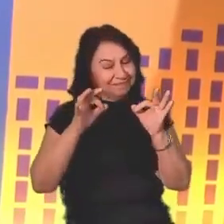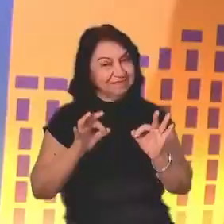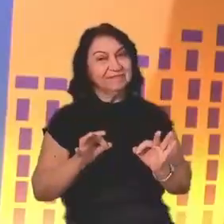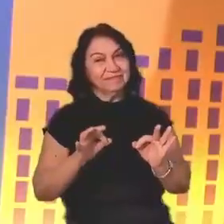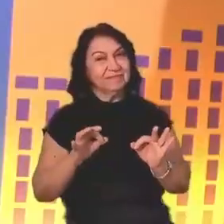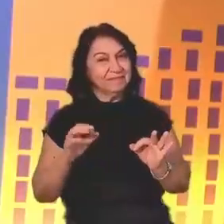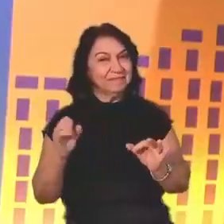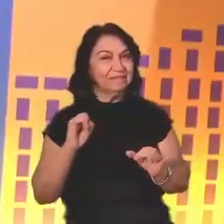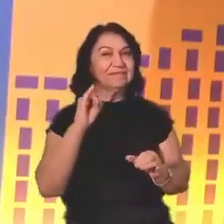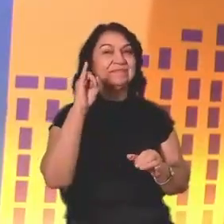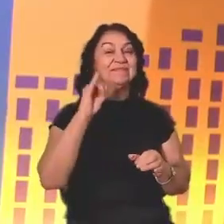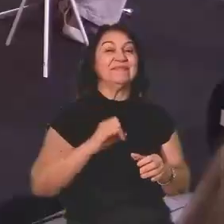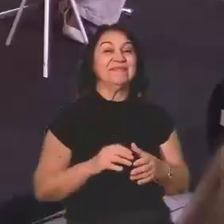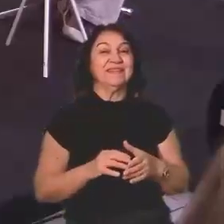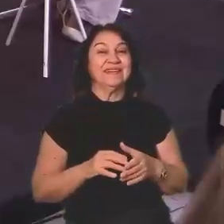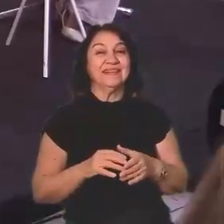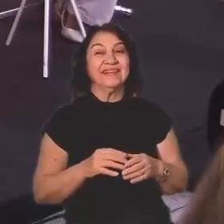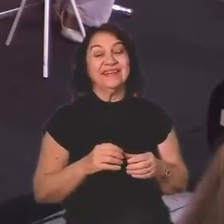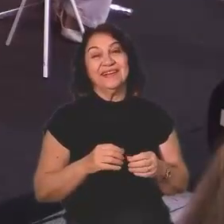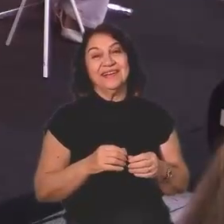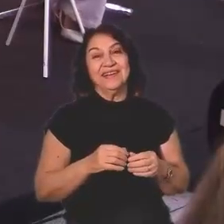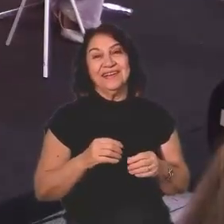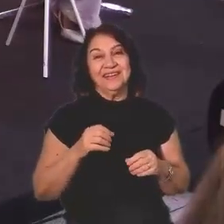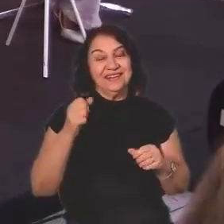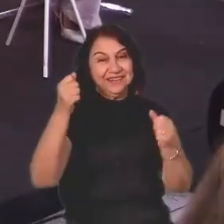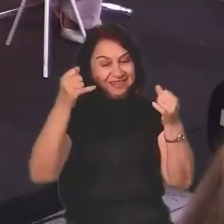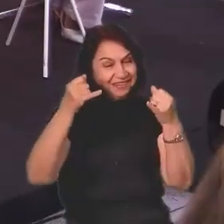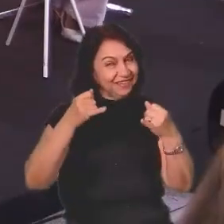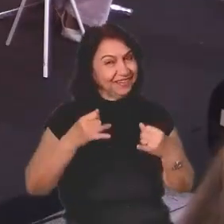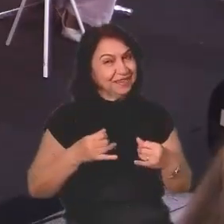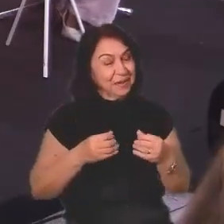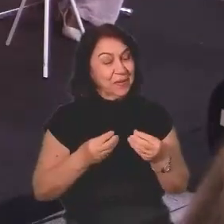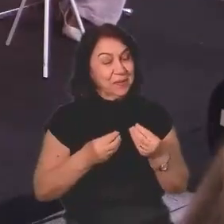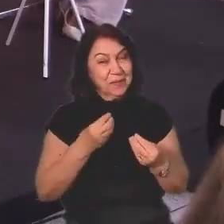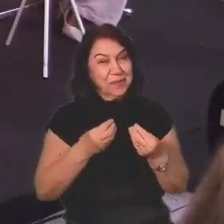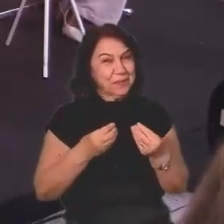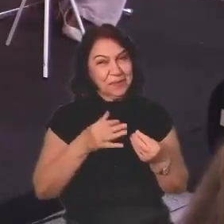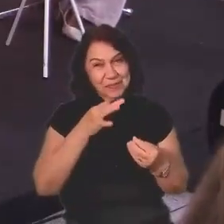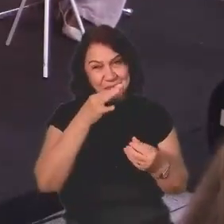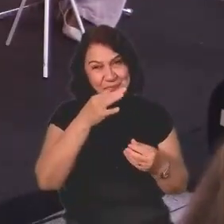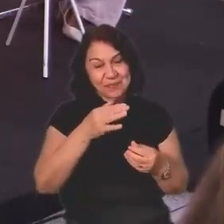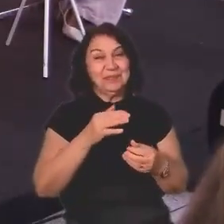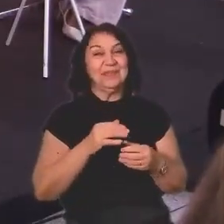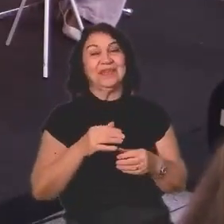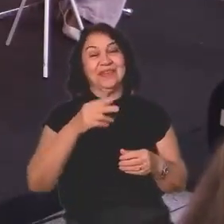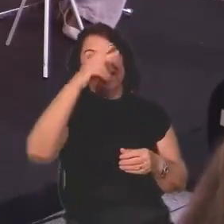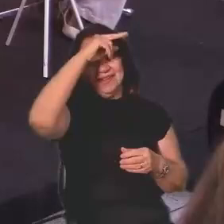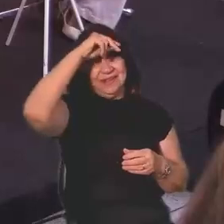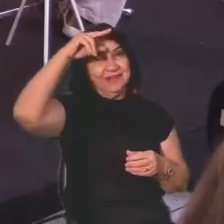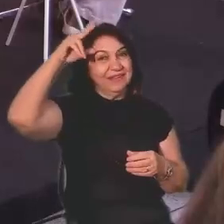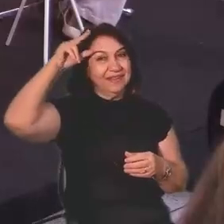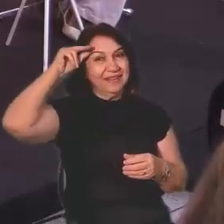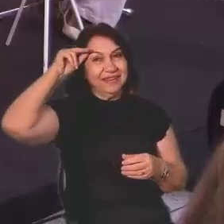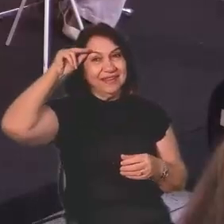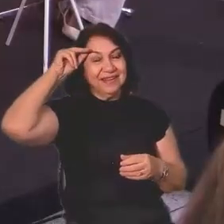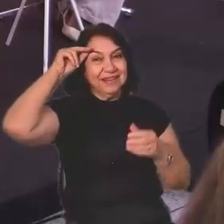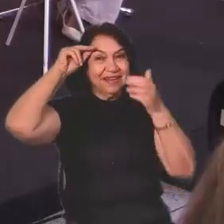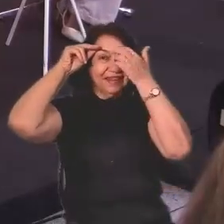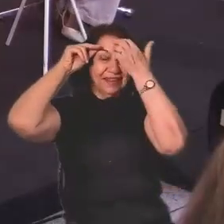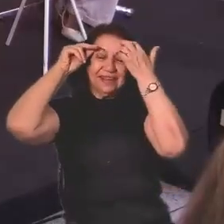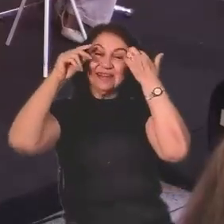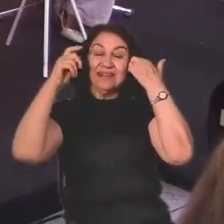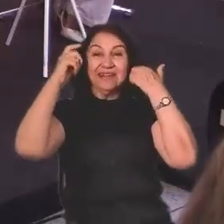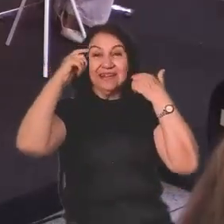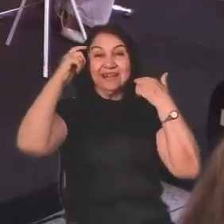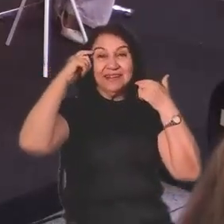um spoilerzinho aí, ó. Tem um livro picante, tem história. O prefeito só fica, ele achou que ia ter